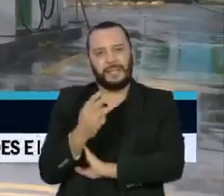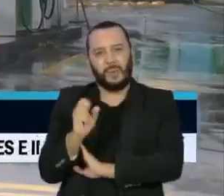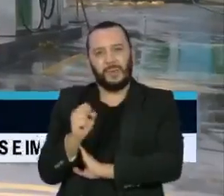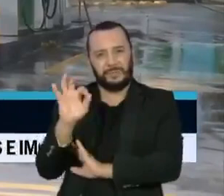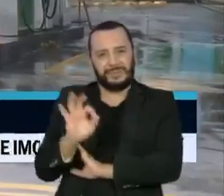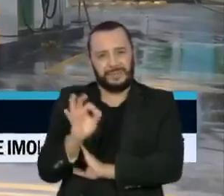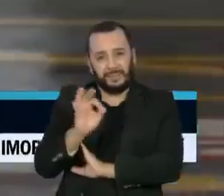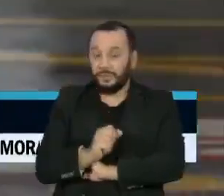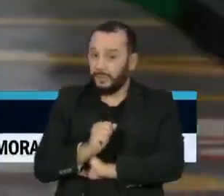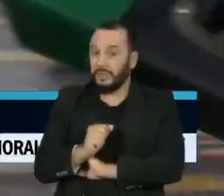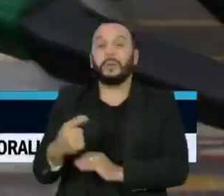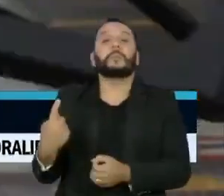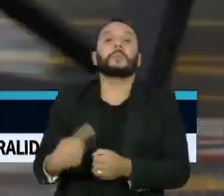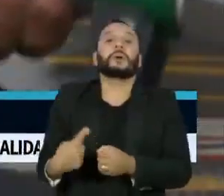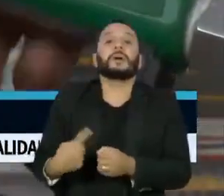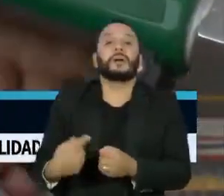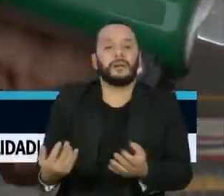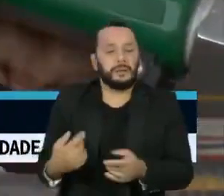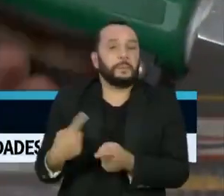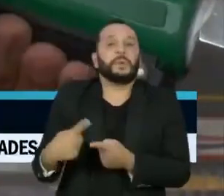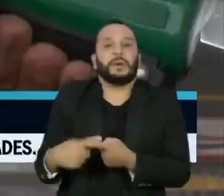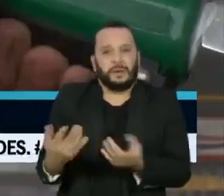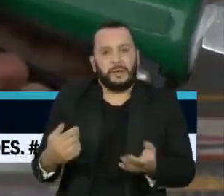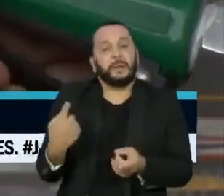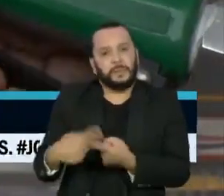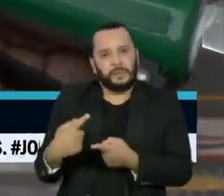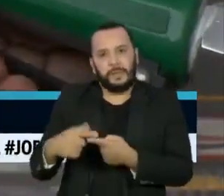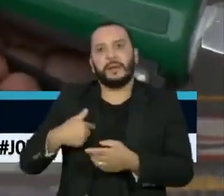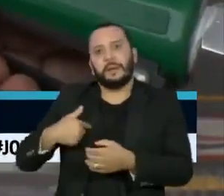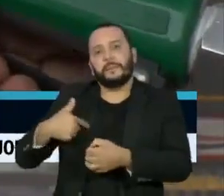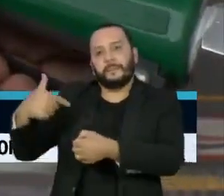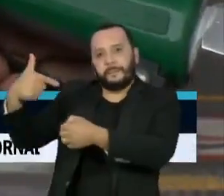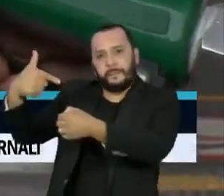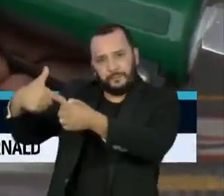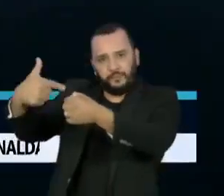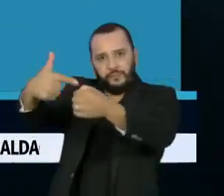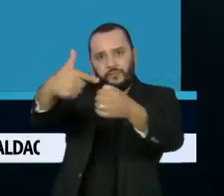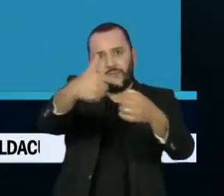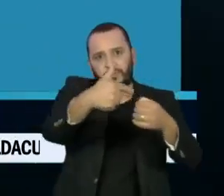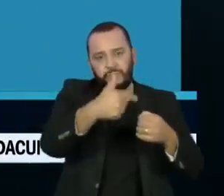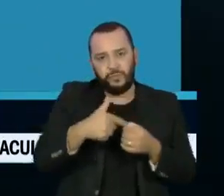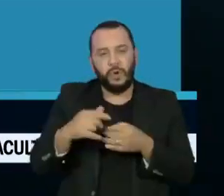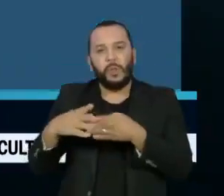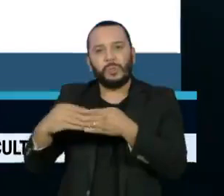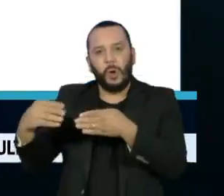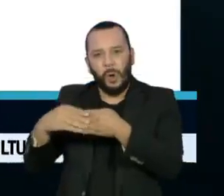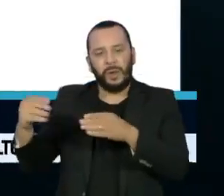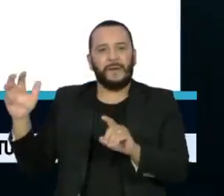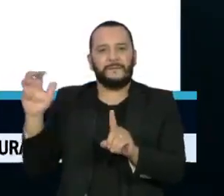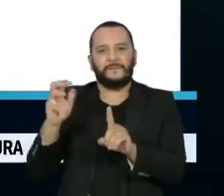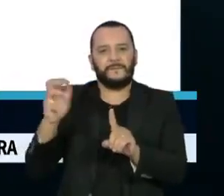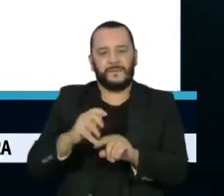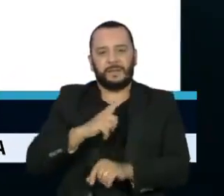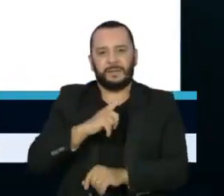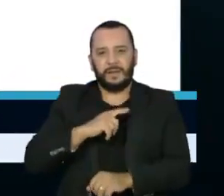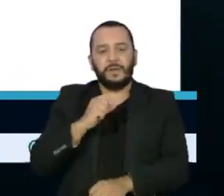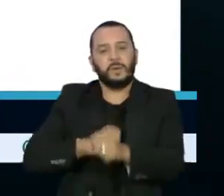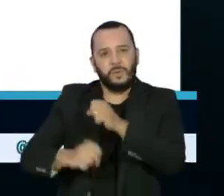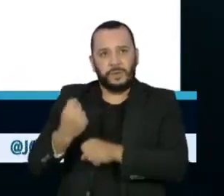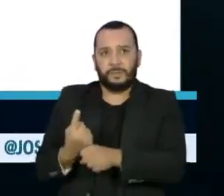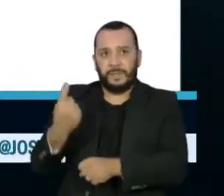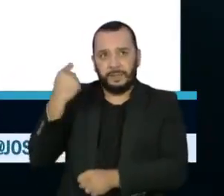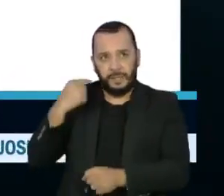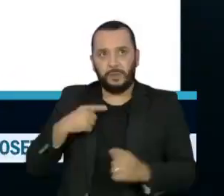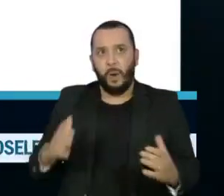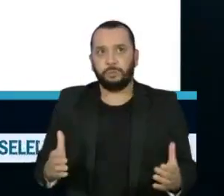as correções se devem ao alinhamento dos preços do petróleo com o mercado internacional. No final do ano passado, o barril do tipo Brent,